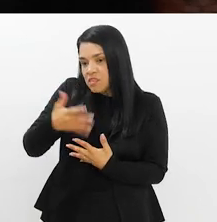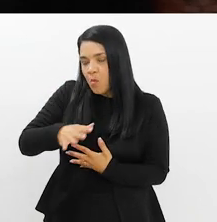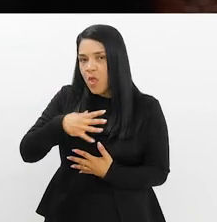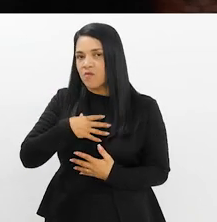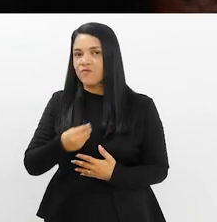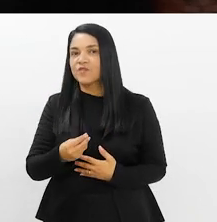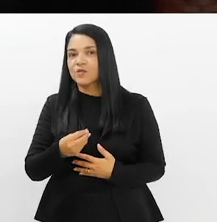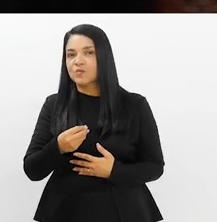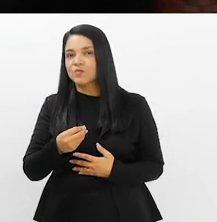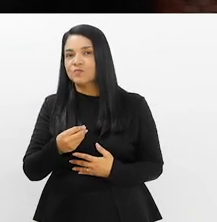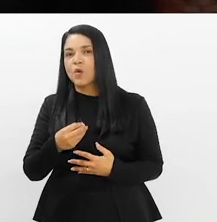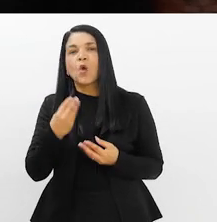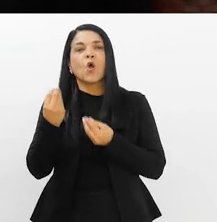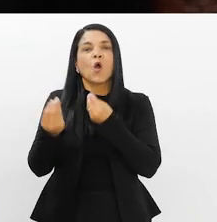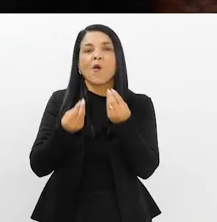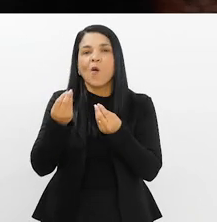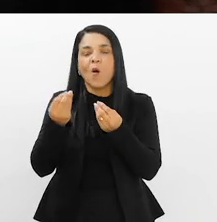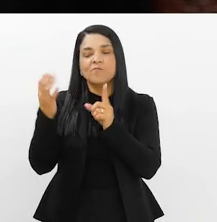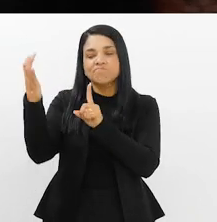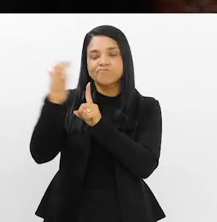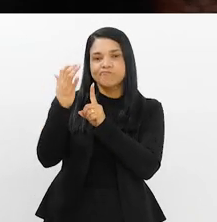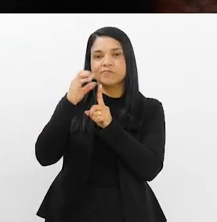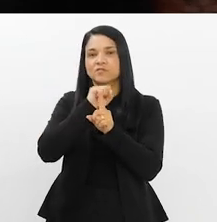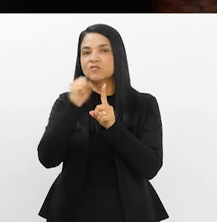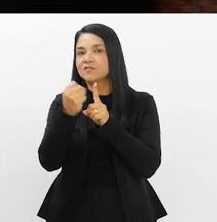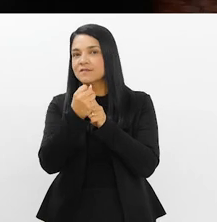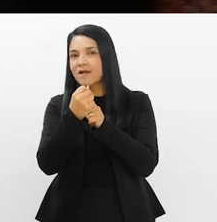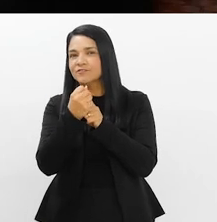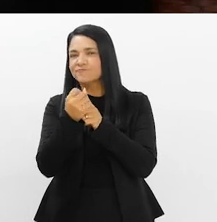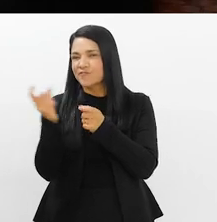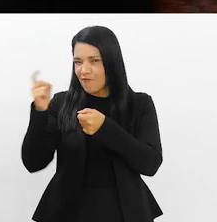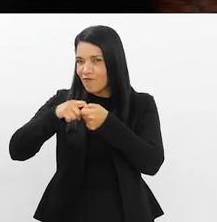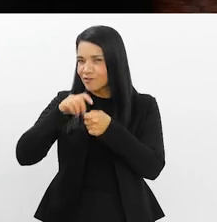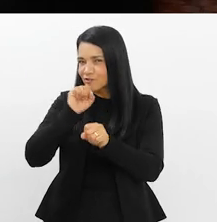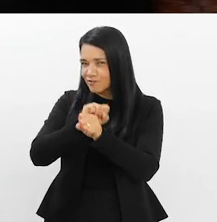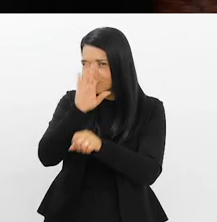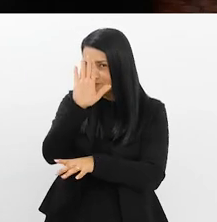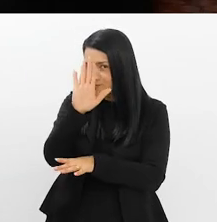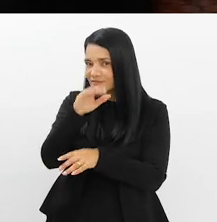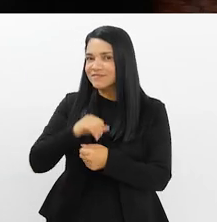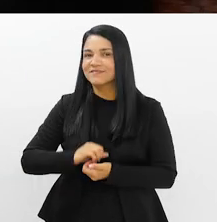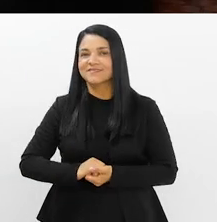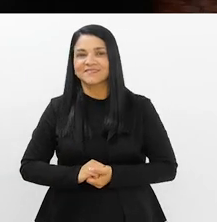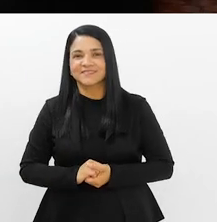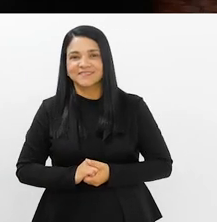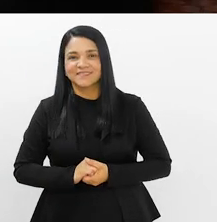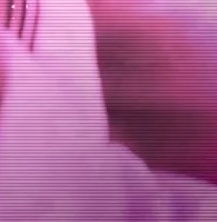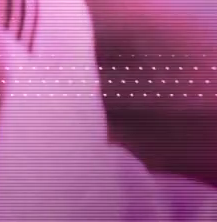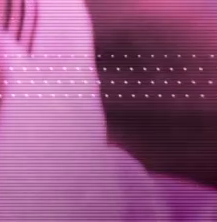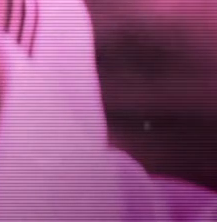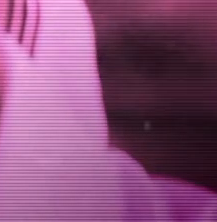opinião. Não quero ser mãe. Como lidar com a pressão da sociedade? A gente volta já.